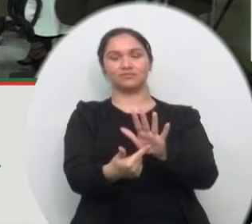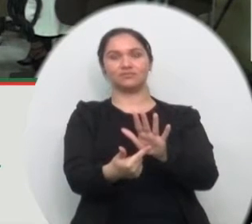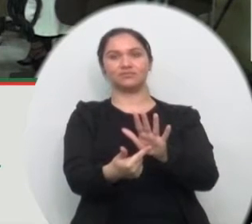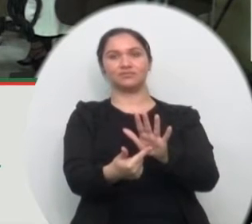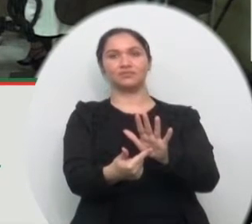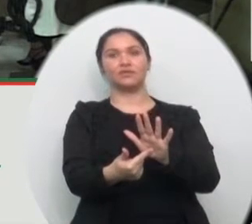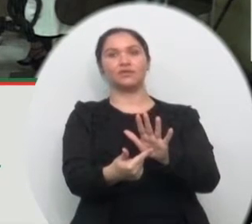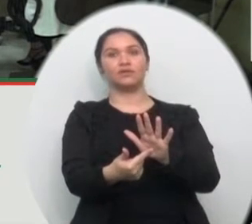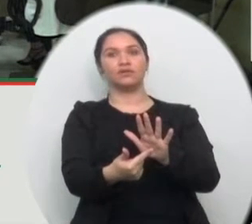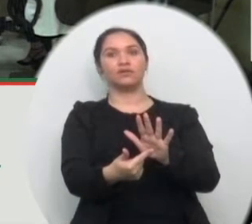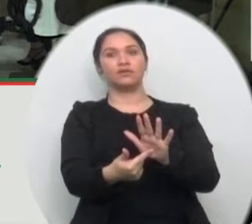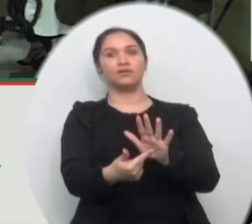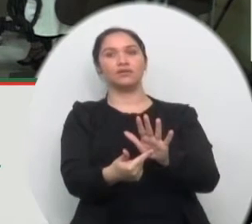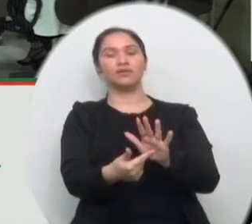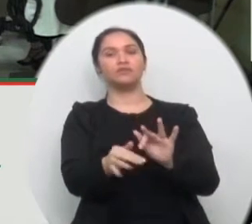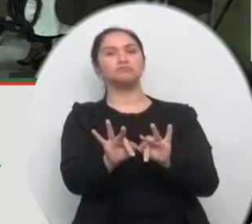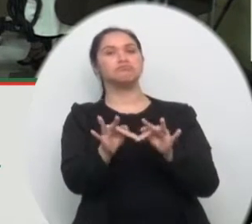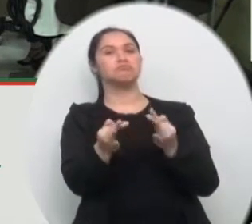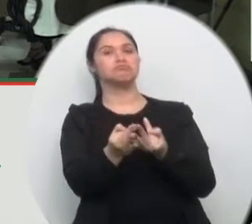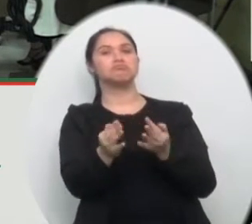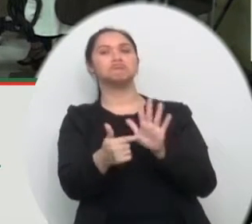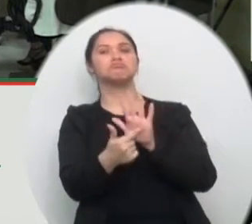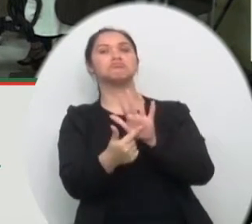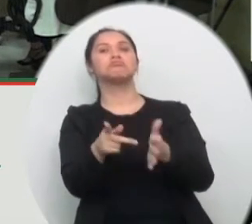Obrigada a todos.